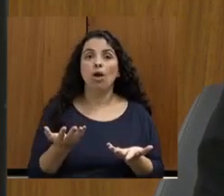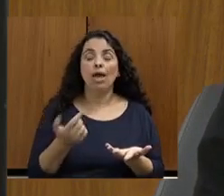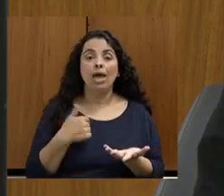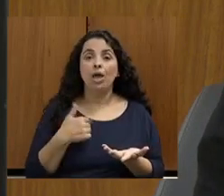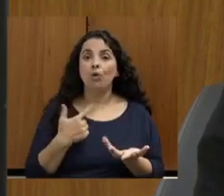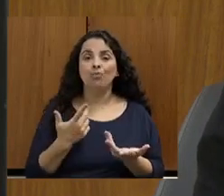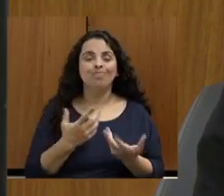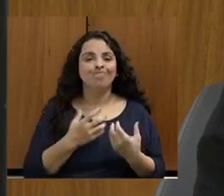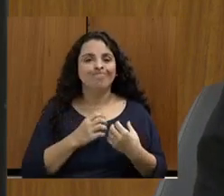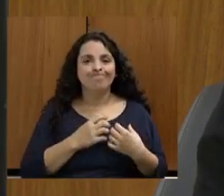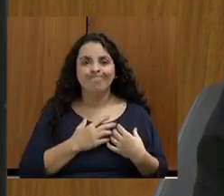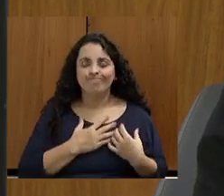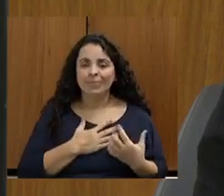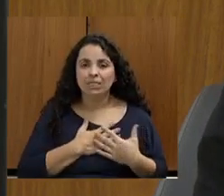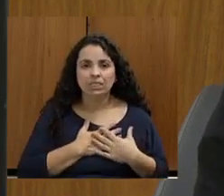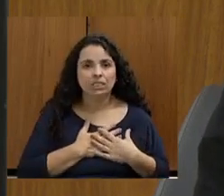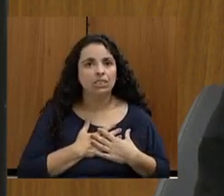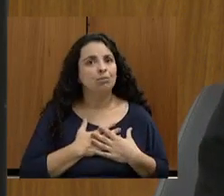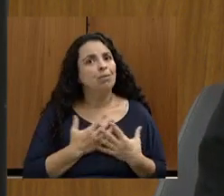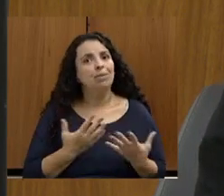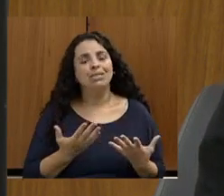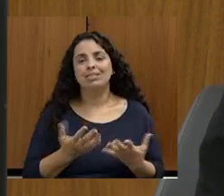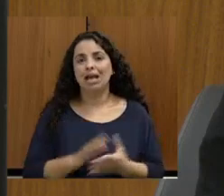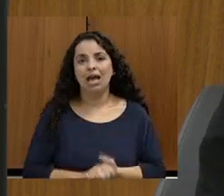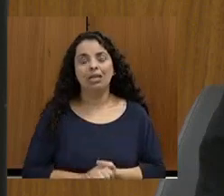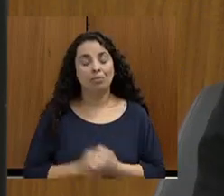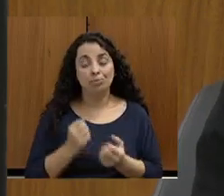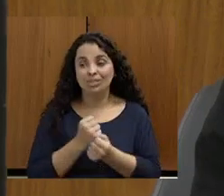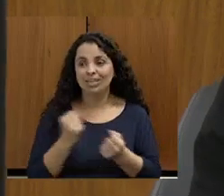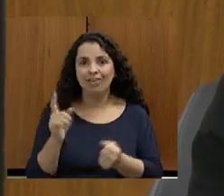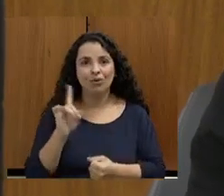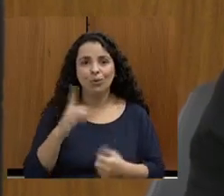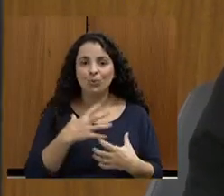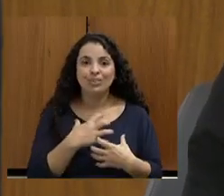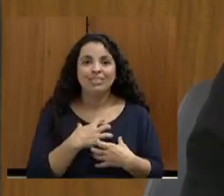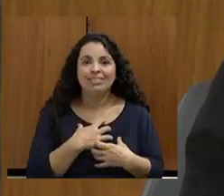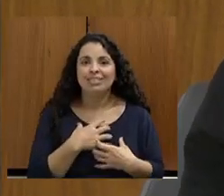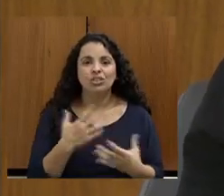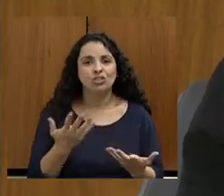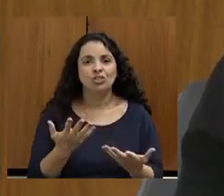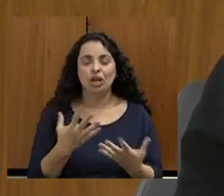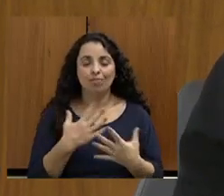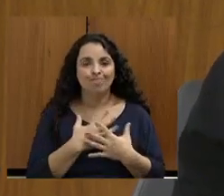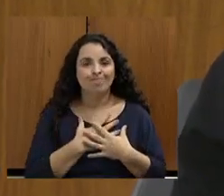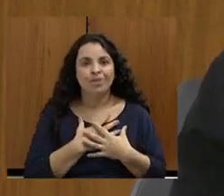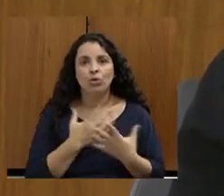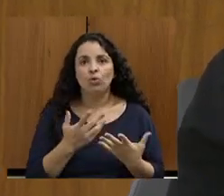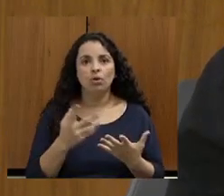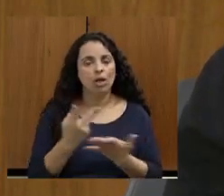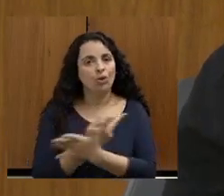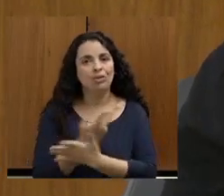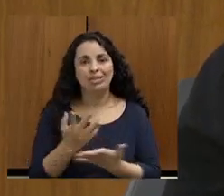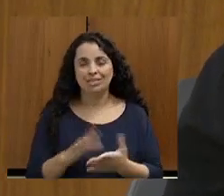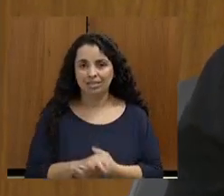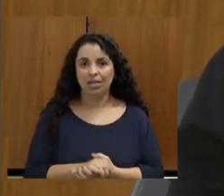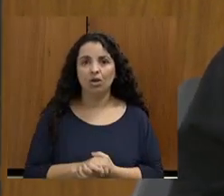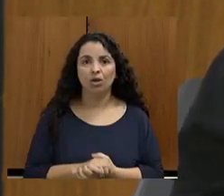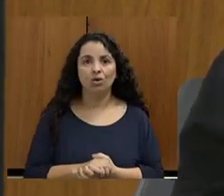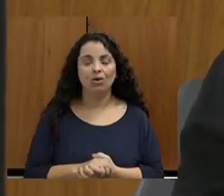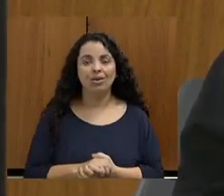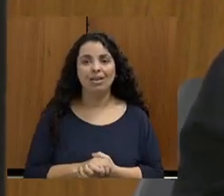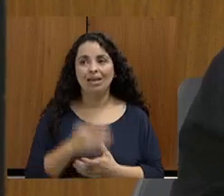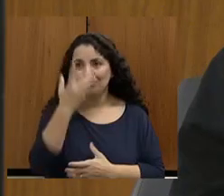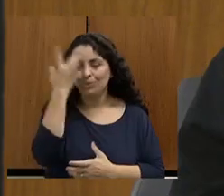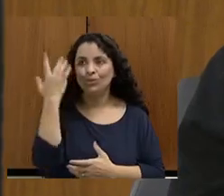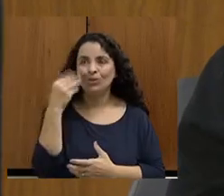quebrantado, sensibilizado, não tem como não, quem é professor e já vivenciou o que você relatou ali, pertinho, sabe do tamanho